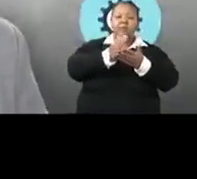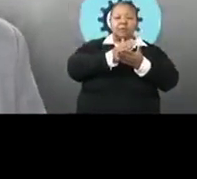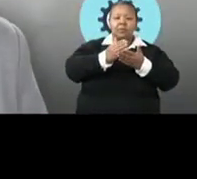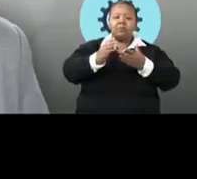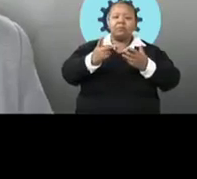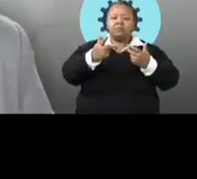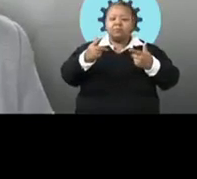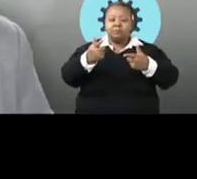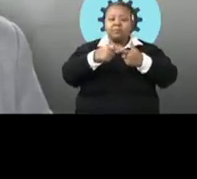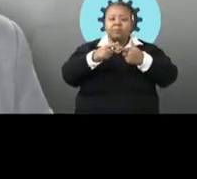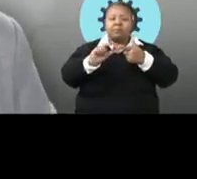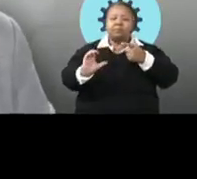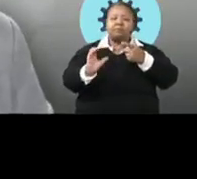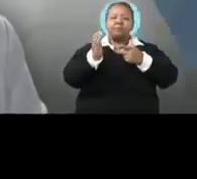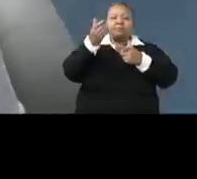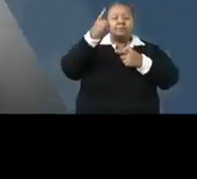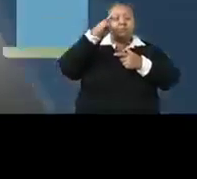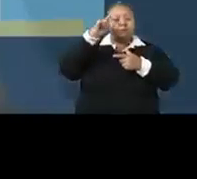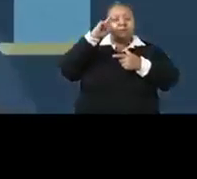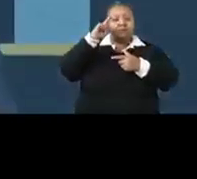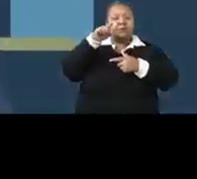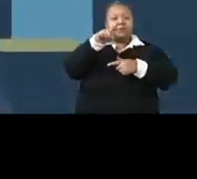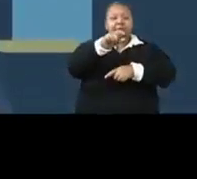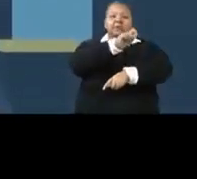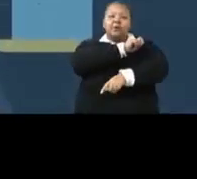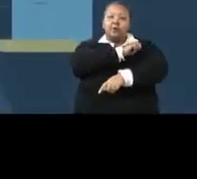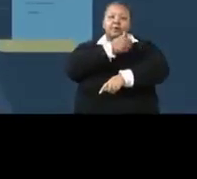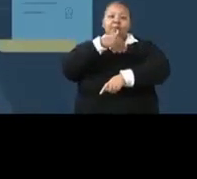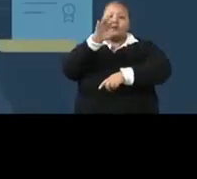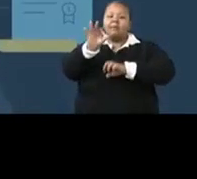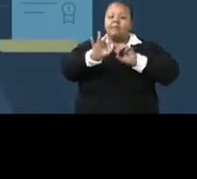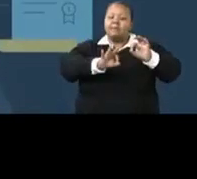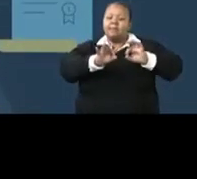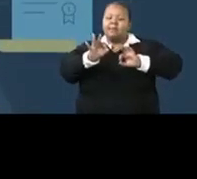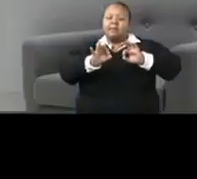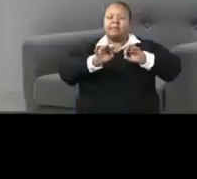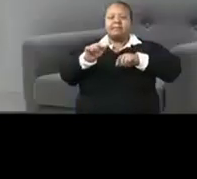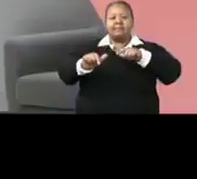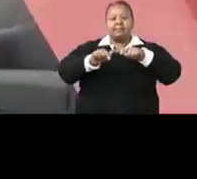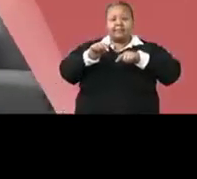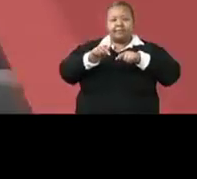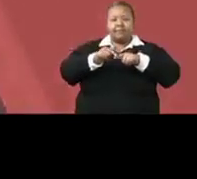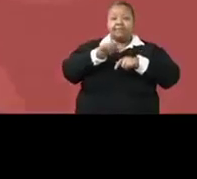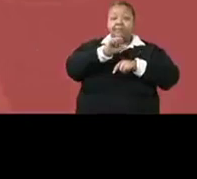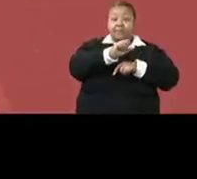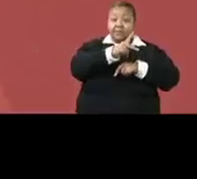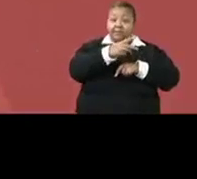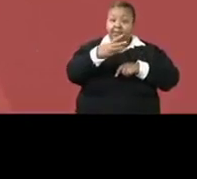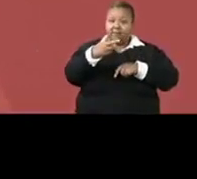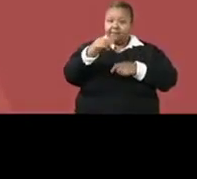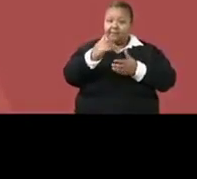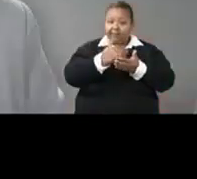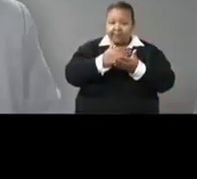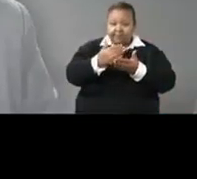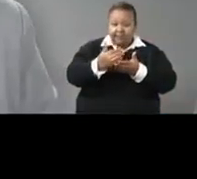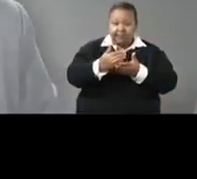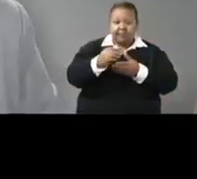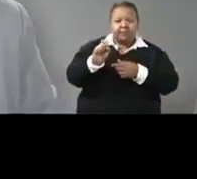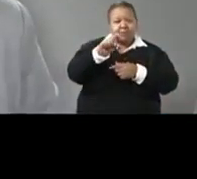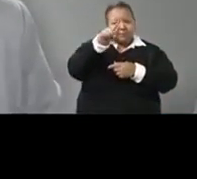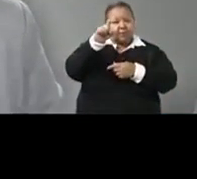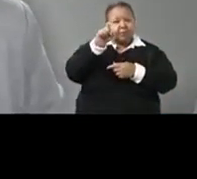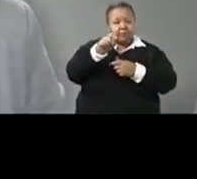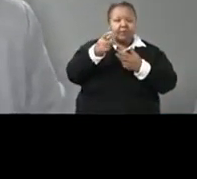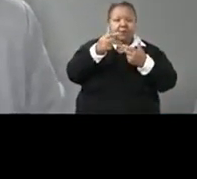que podem surgir no dia a dia faz de você um aluno mais preparado para o mercado de trabalho. Bom, a SP3 já vai começar. Se ficar